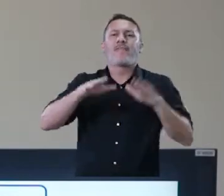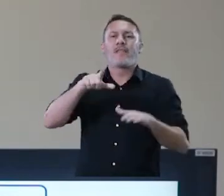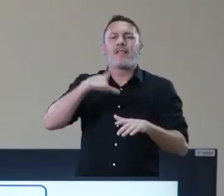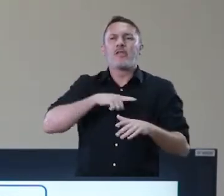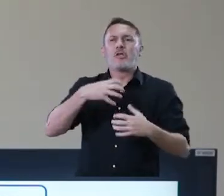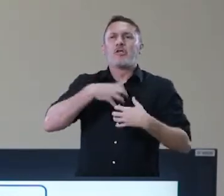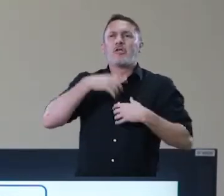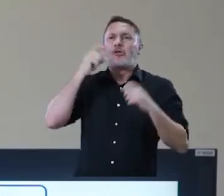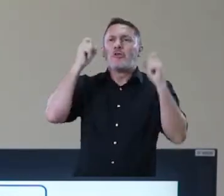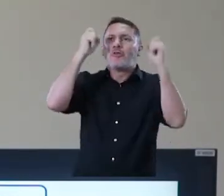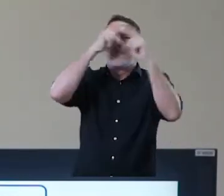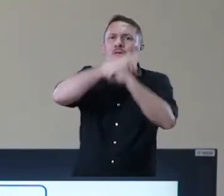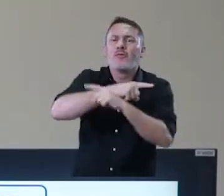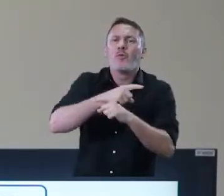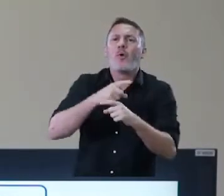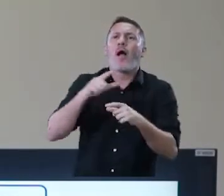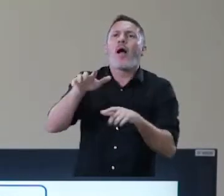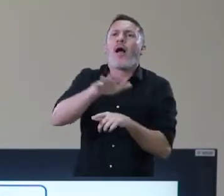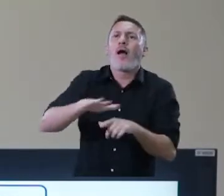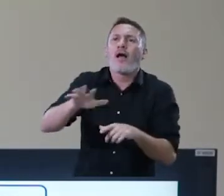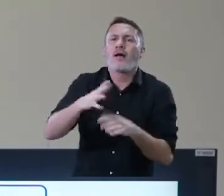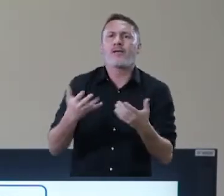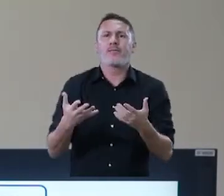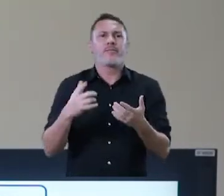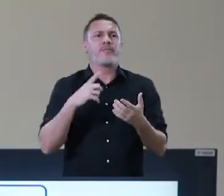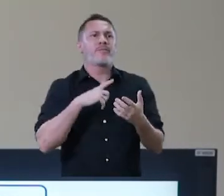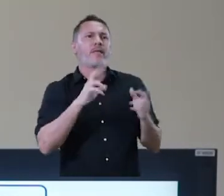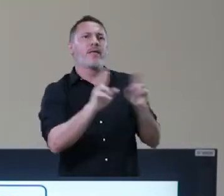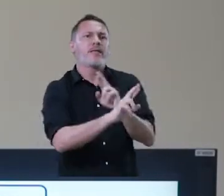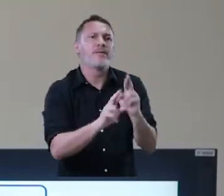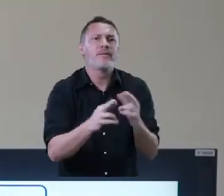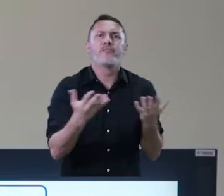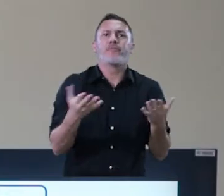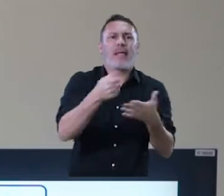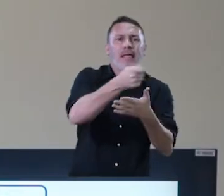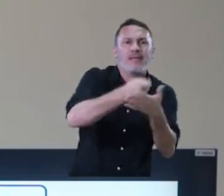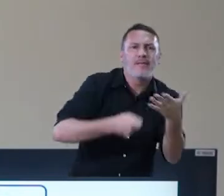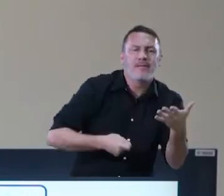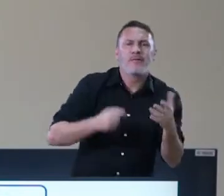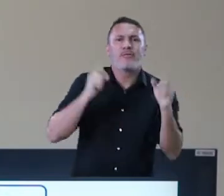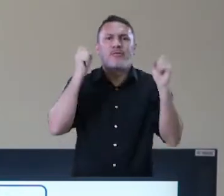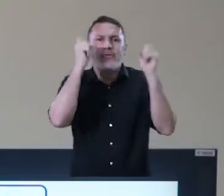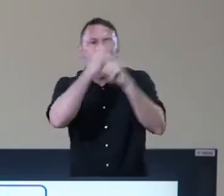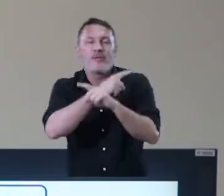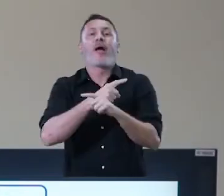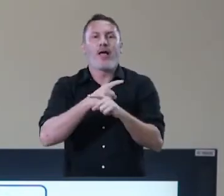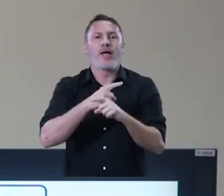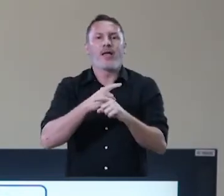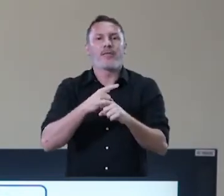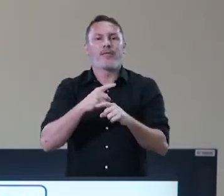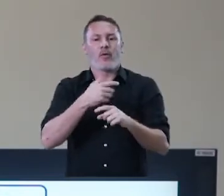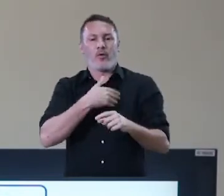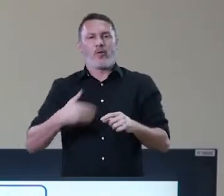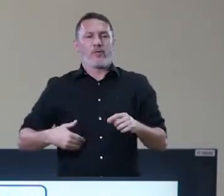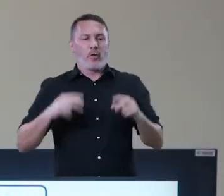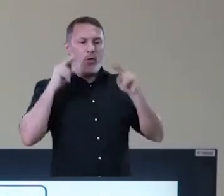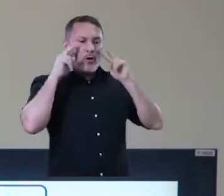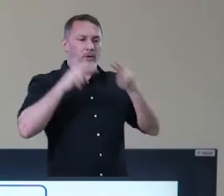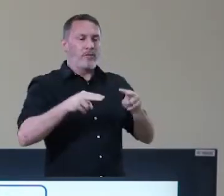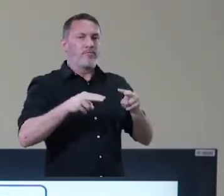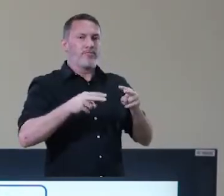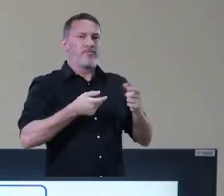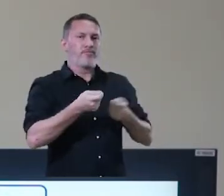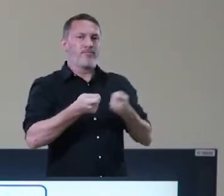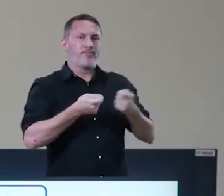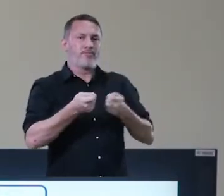de natureza, né? Parte da população brasileira está com dificuldade de redação, então nós vamos criar mecanismos, criar estratégias para isso.